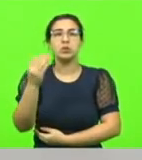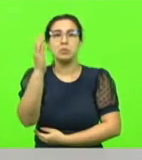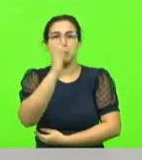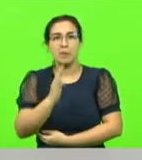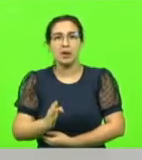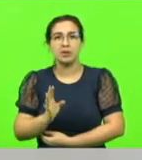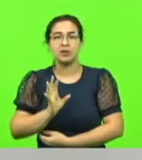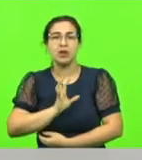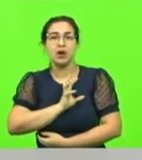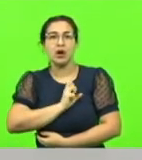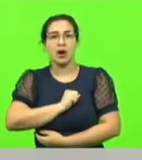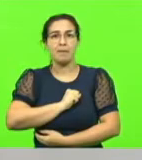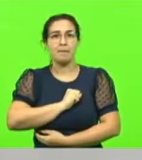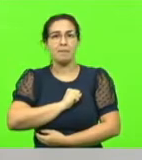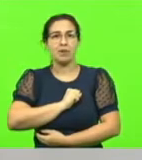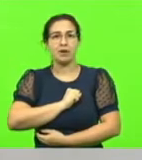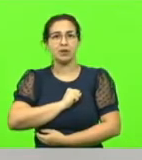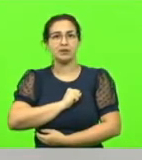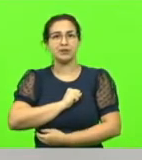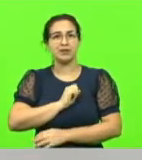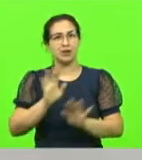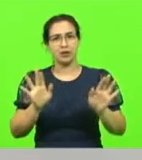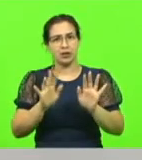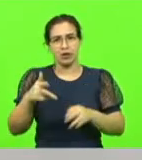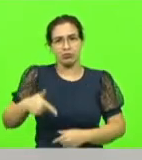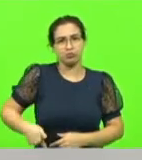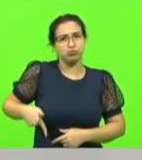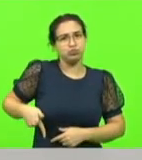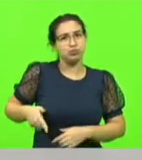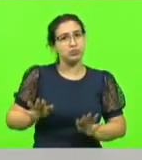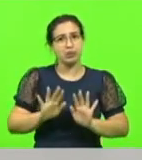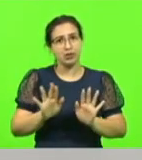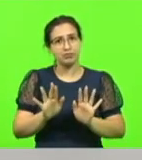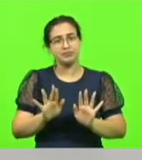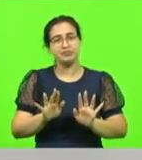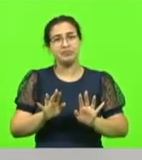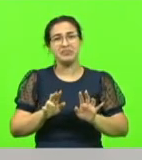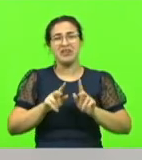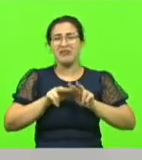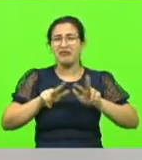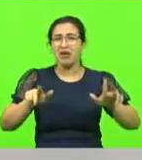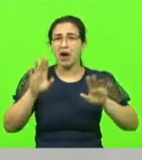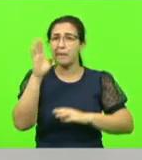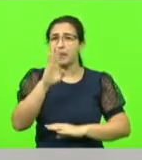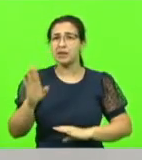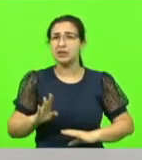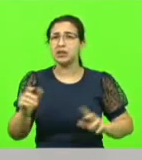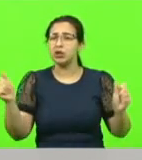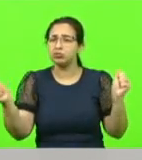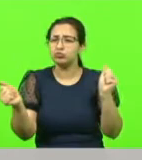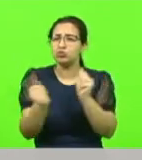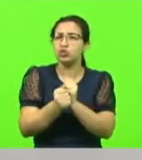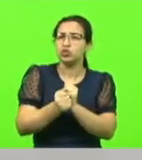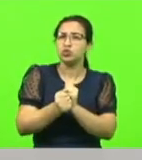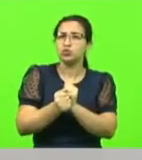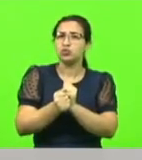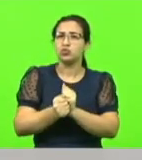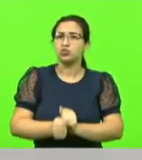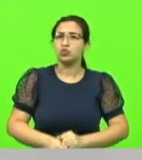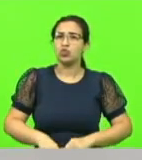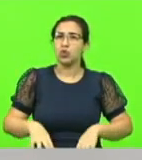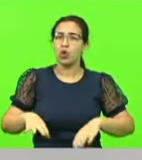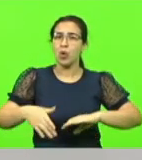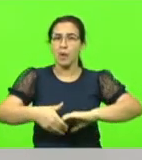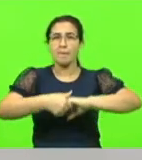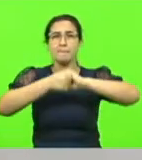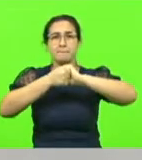e não armada. Milhares de brasileiros uniram suas vozes, juntaram as suas mãos em oração, pedindo